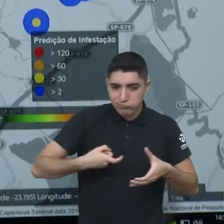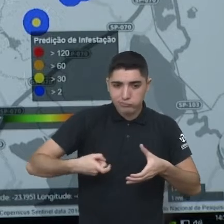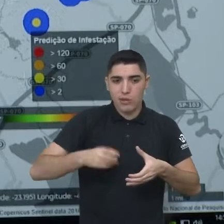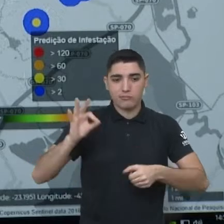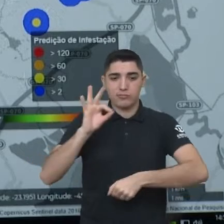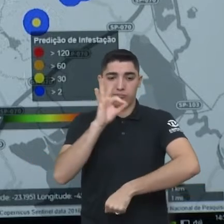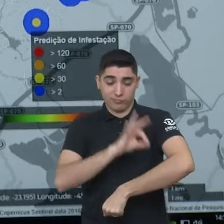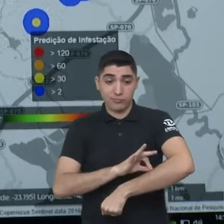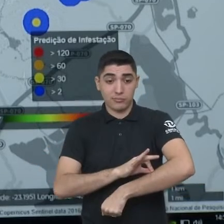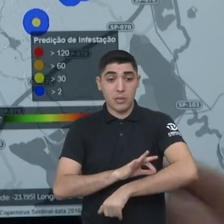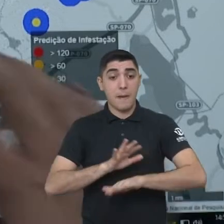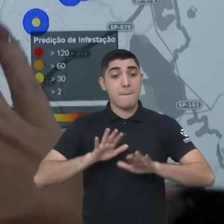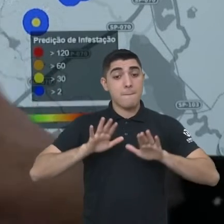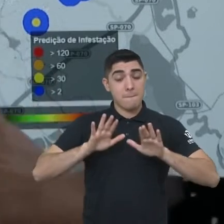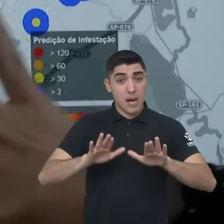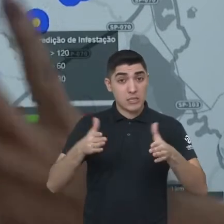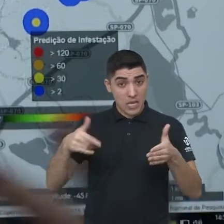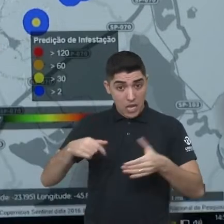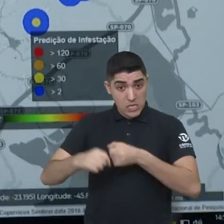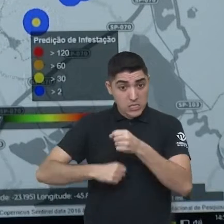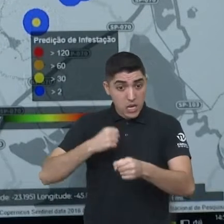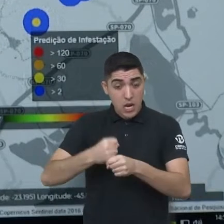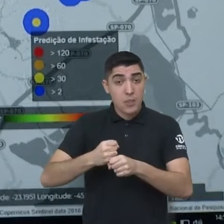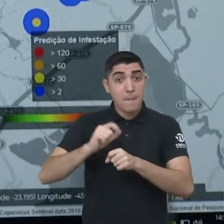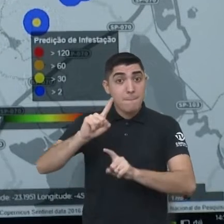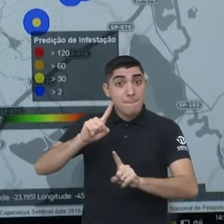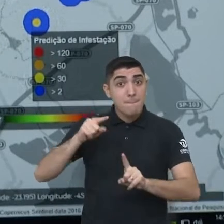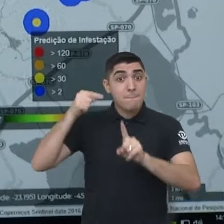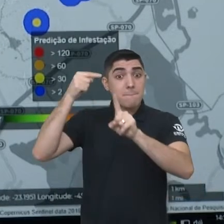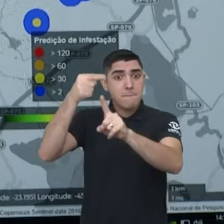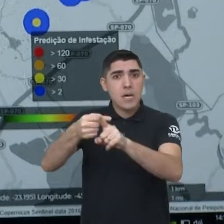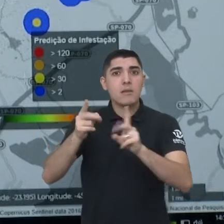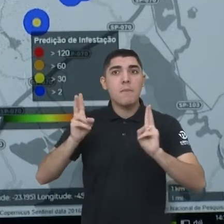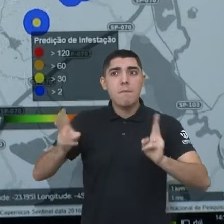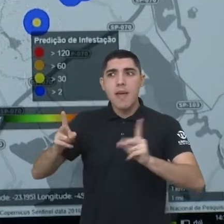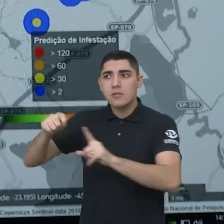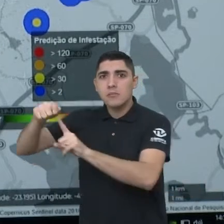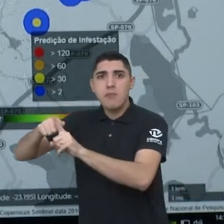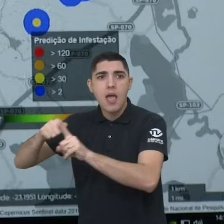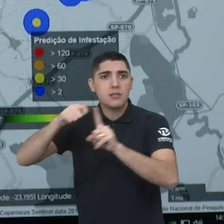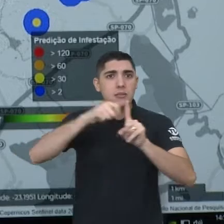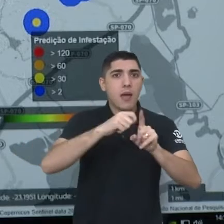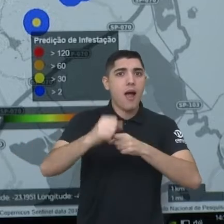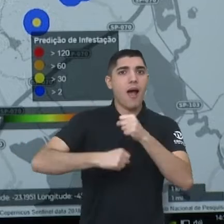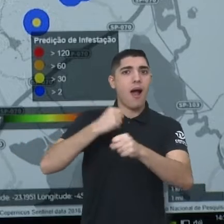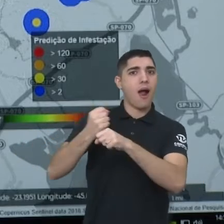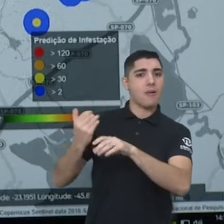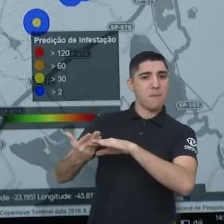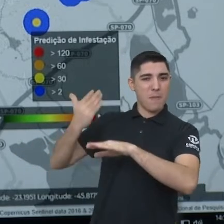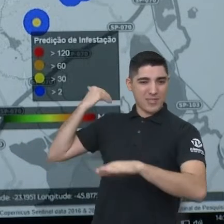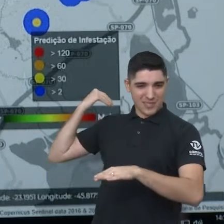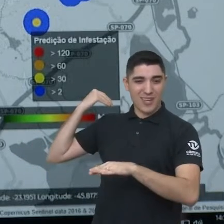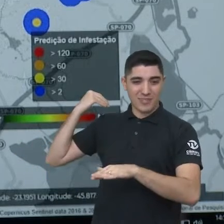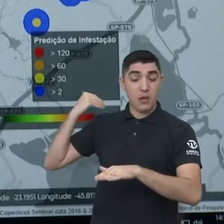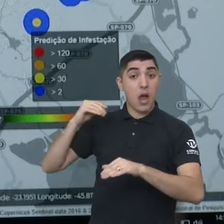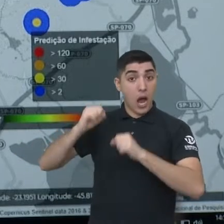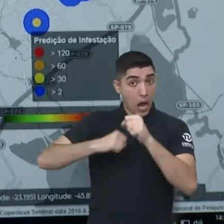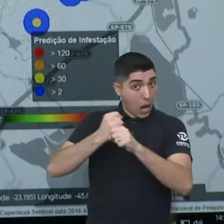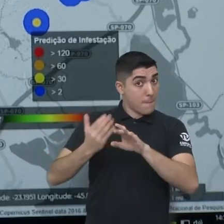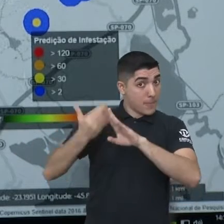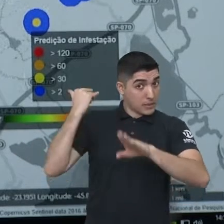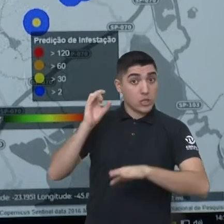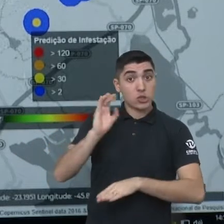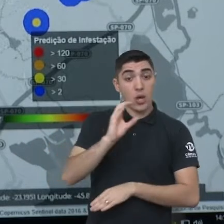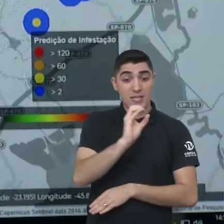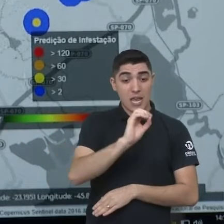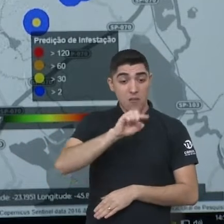resultado deste ano é um pouco maior do que o levantamento feito no mesmo período do ano passado, quando foi registrado o índice